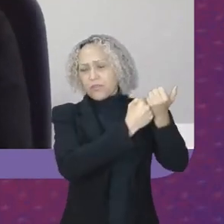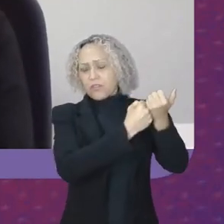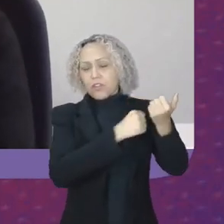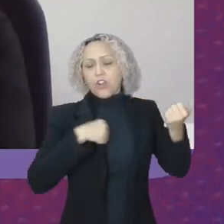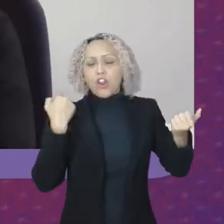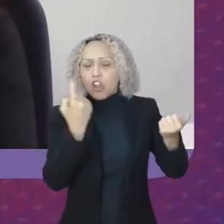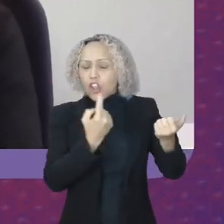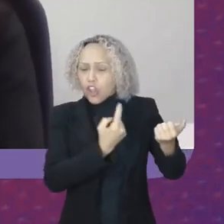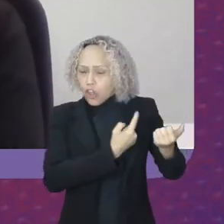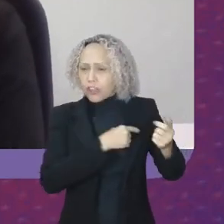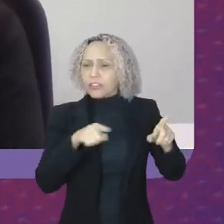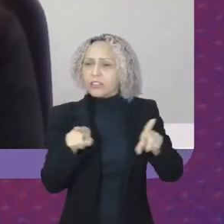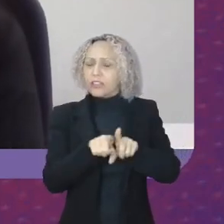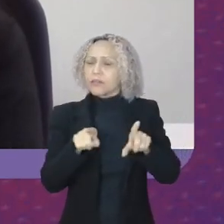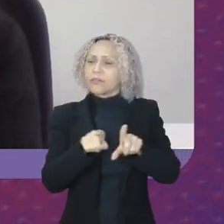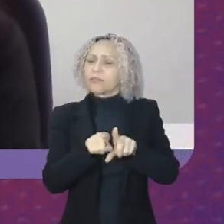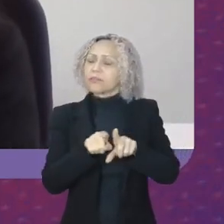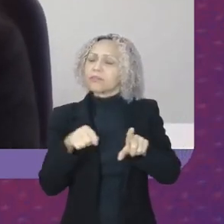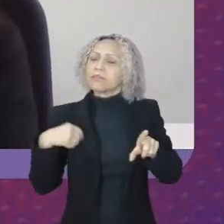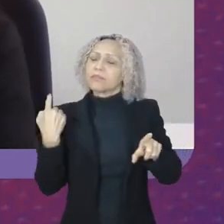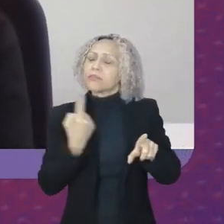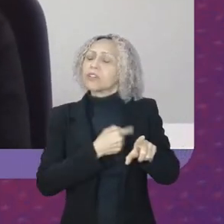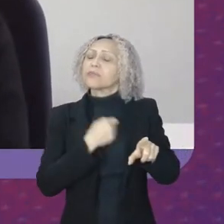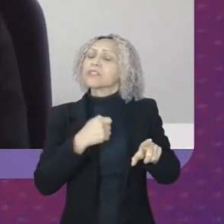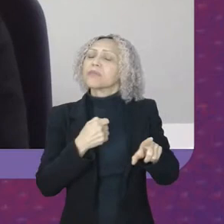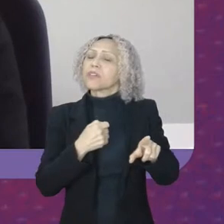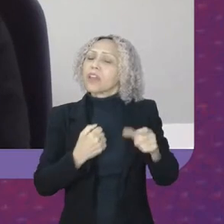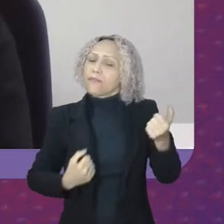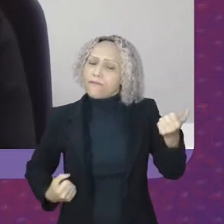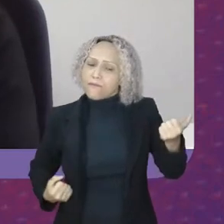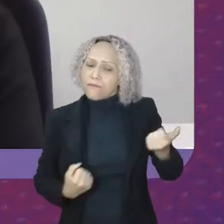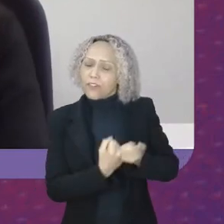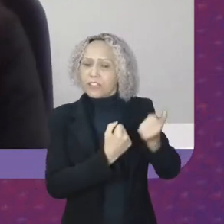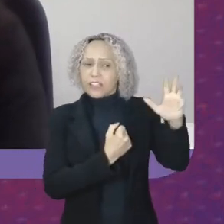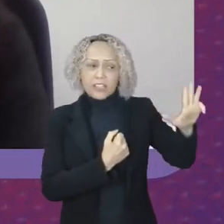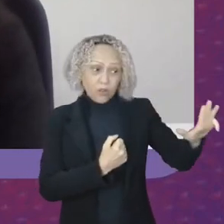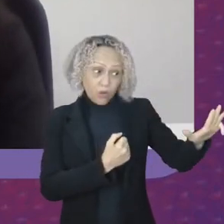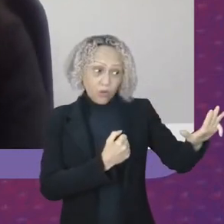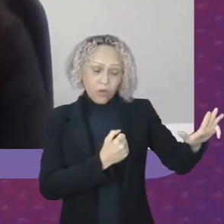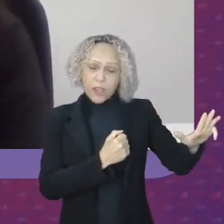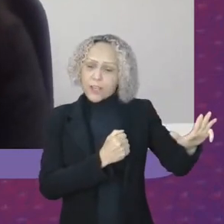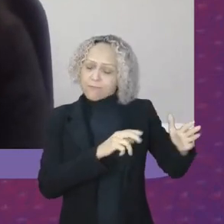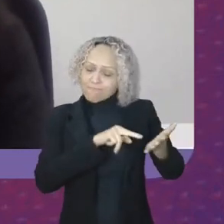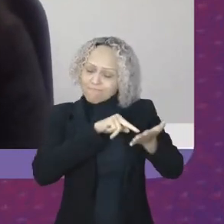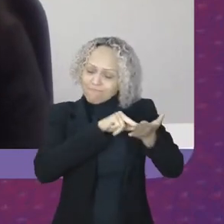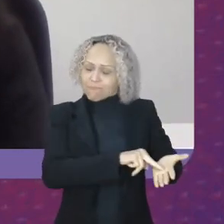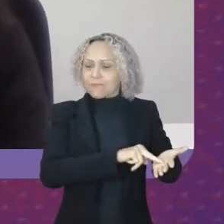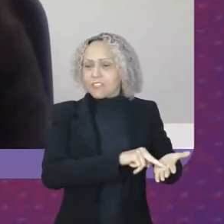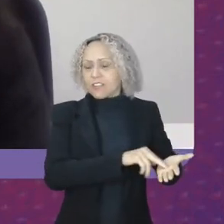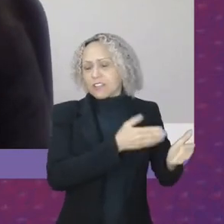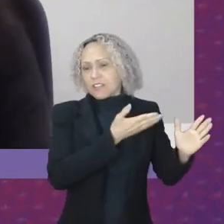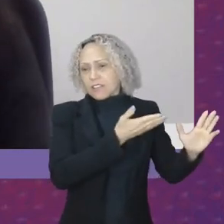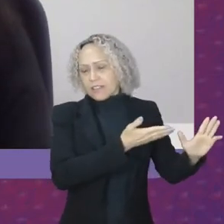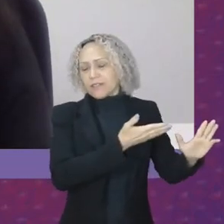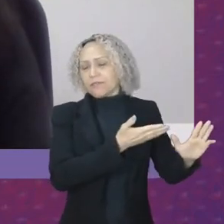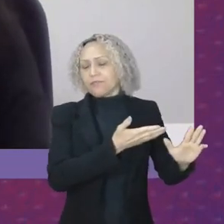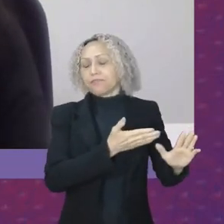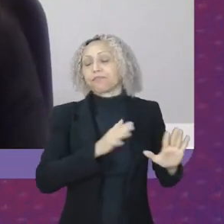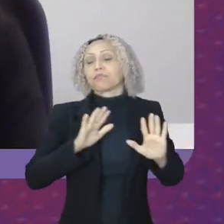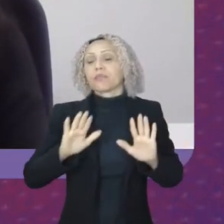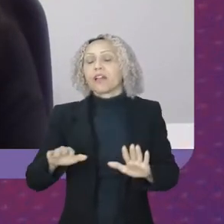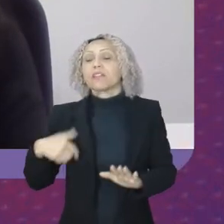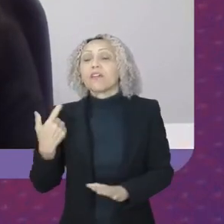nós precisamos fazer com que ele se fortaleça. E nesse sentido, nós vamos pedir,